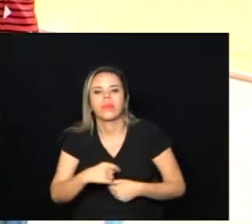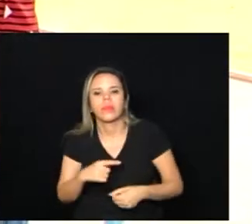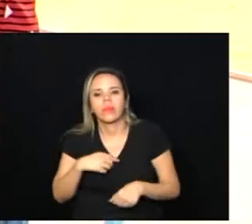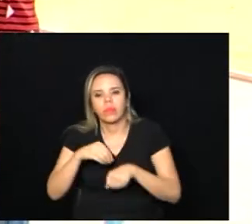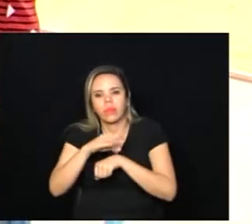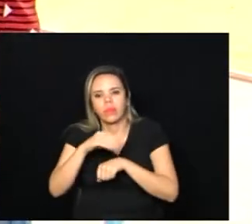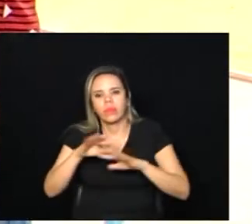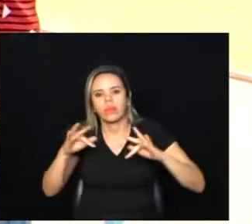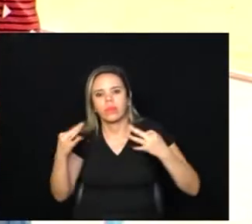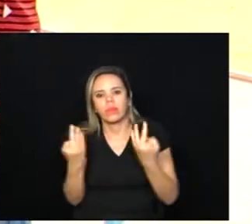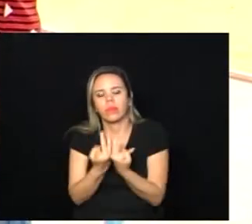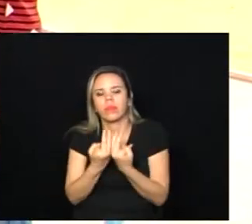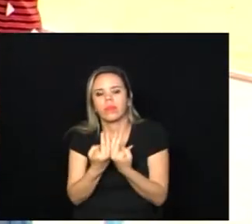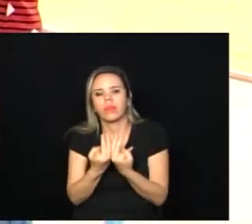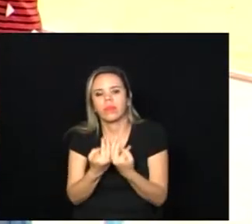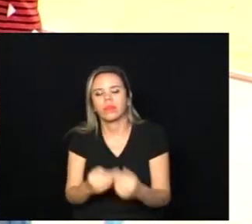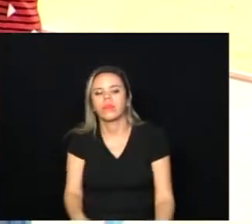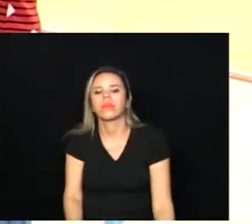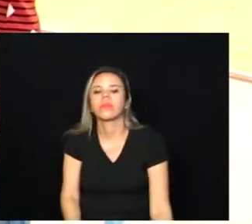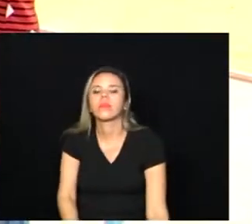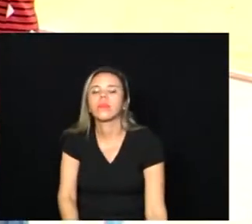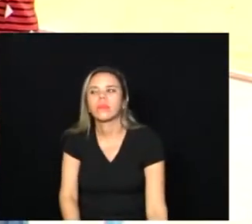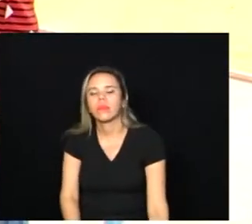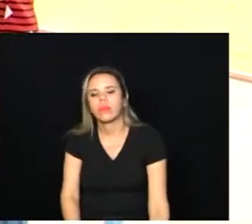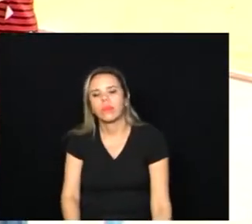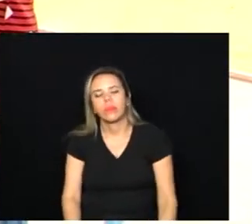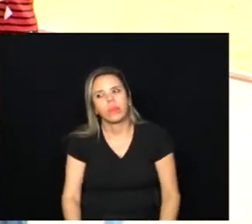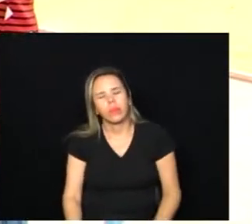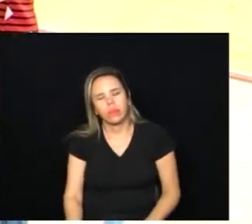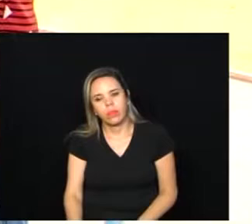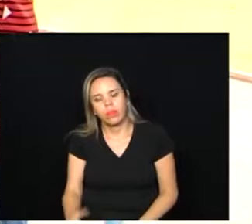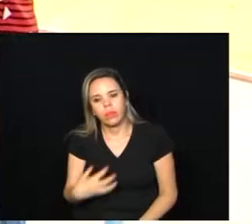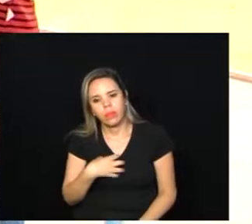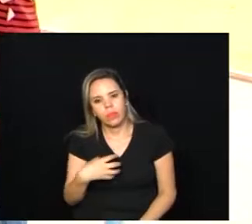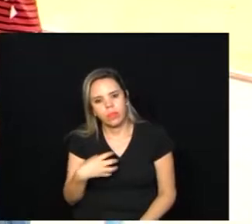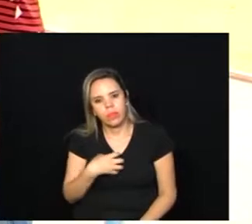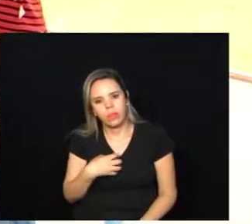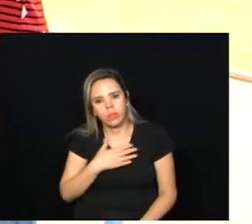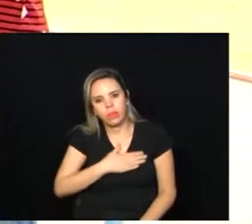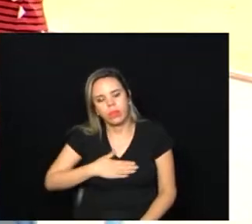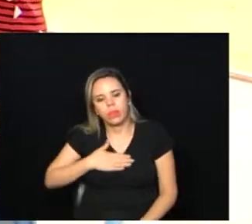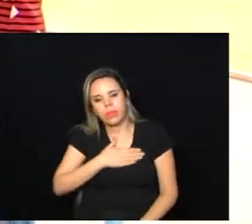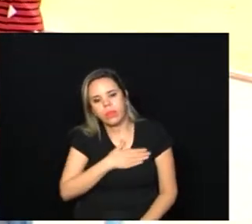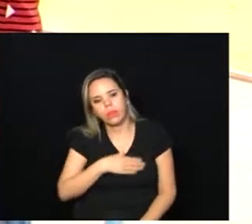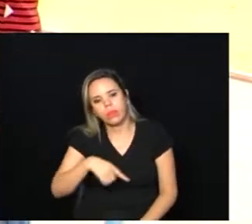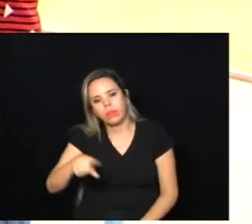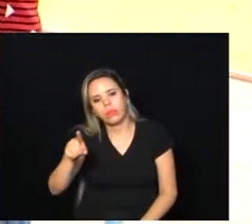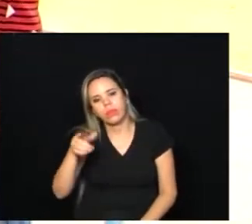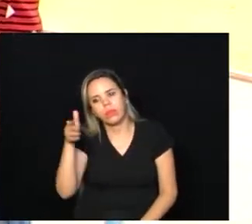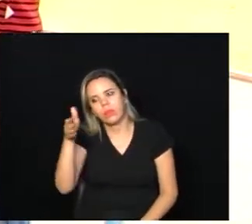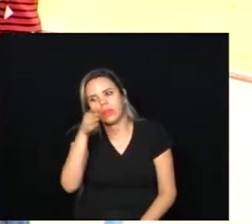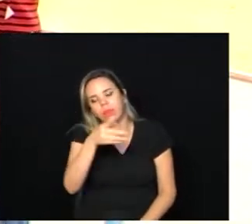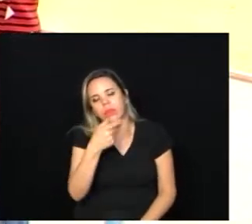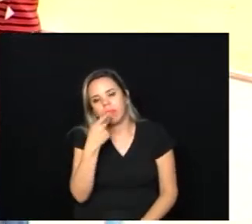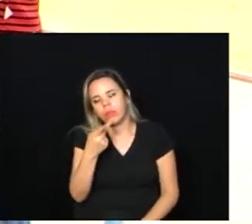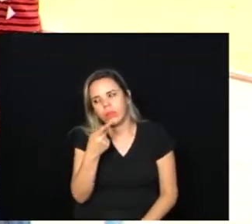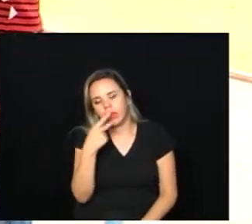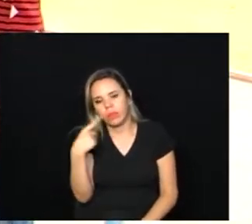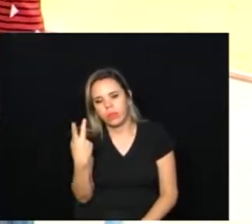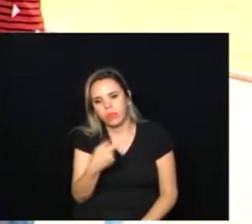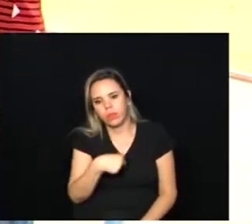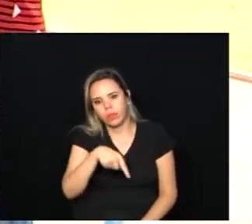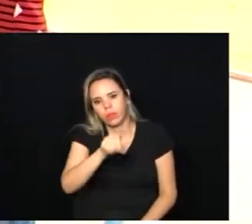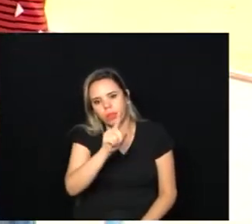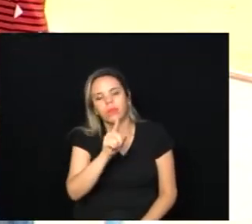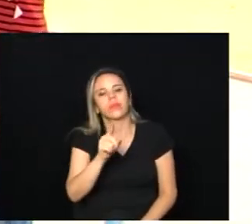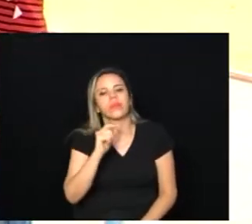traz mais familiares para o campo. E aí automaticamente os sentimentos deles de prazer de ir para campo e falar que, nossa, eu fui no